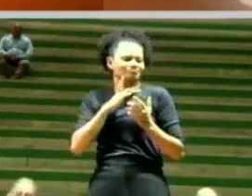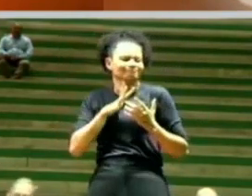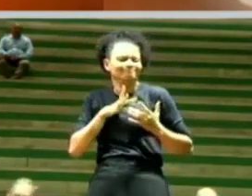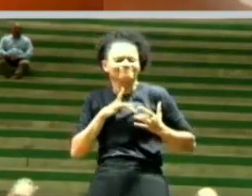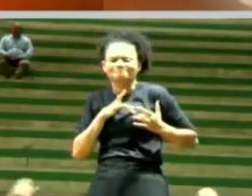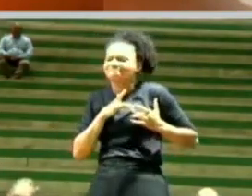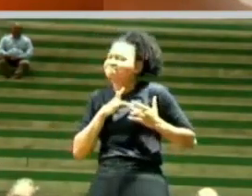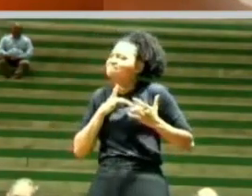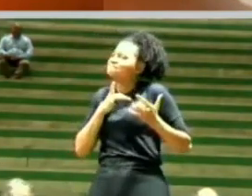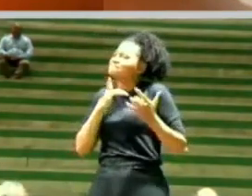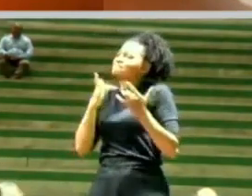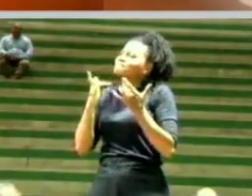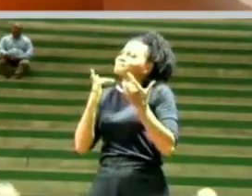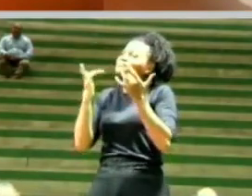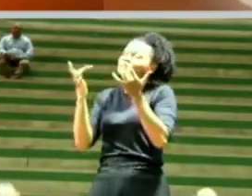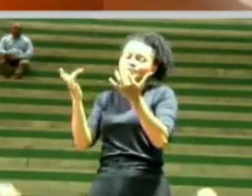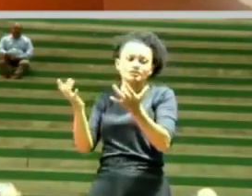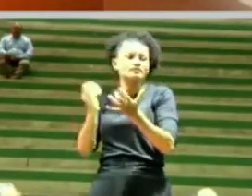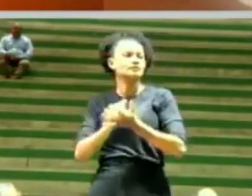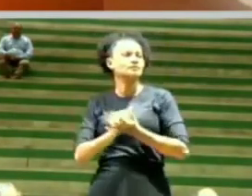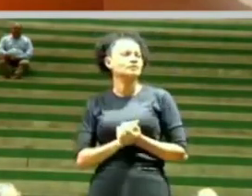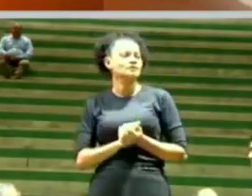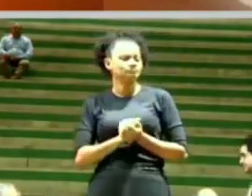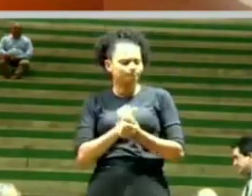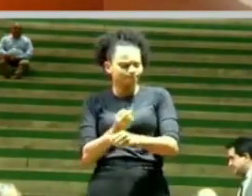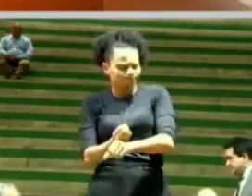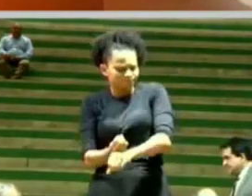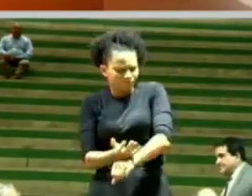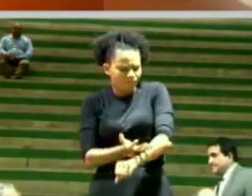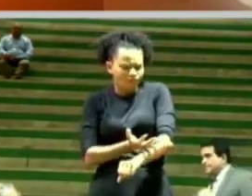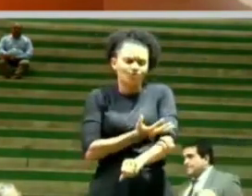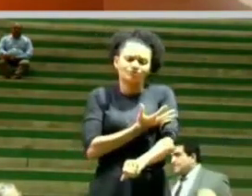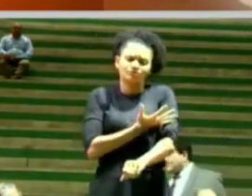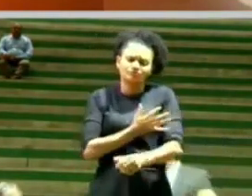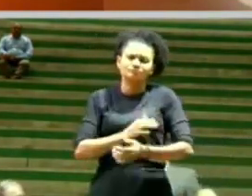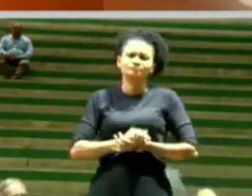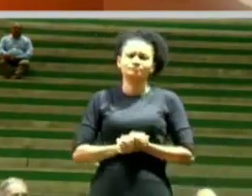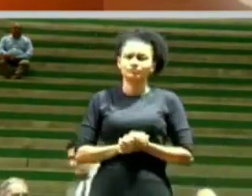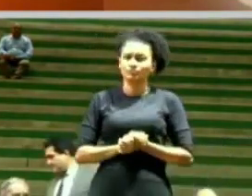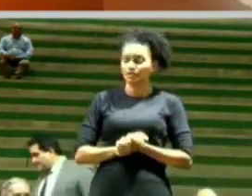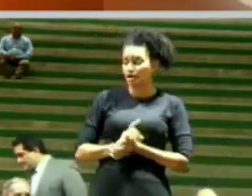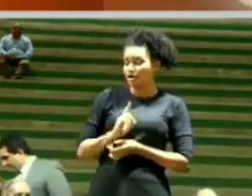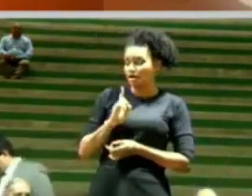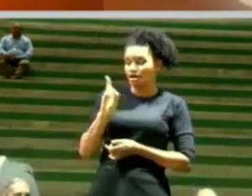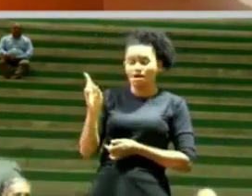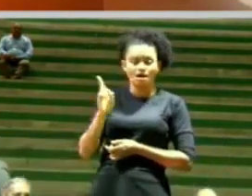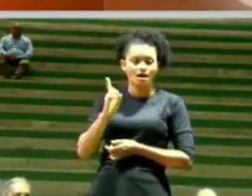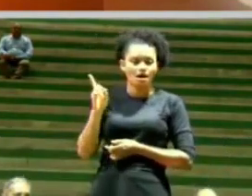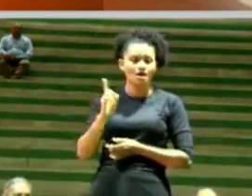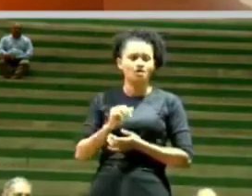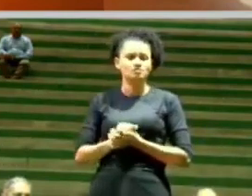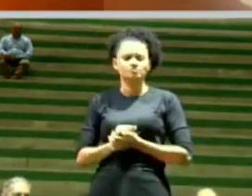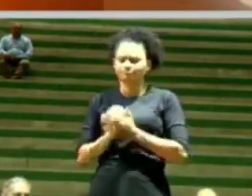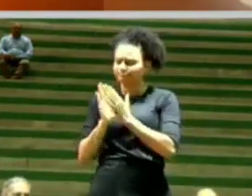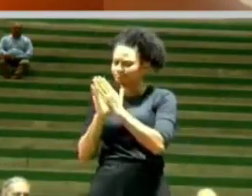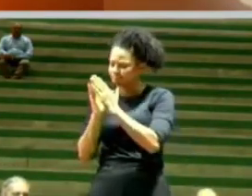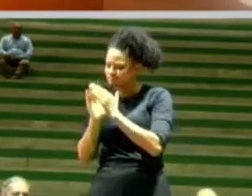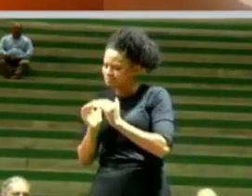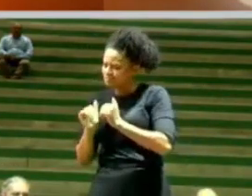paixão, banhado de emoção, quando ele faz este